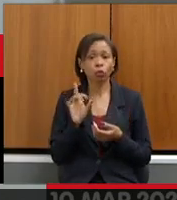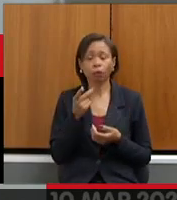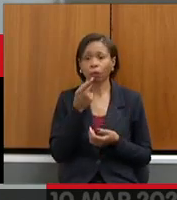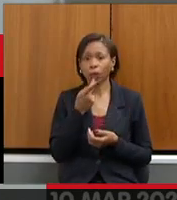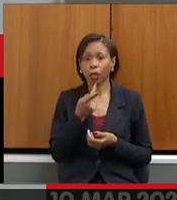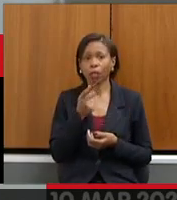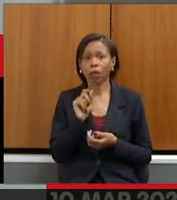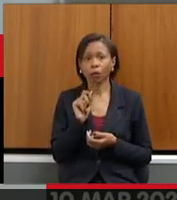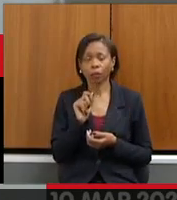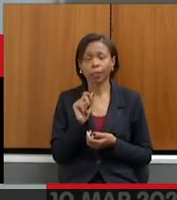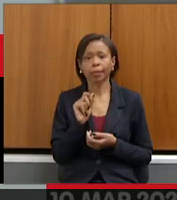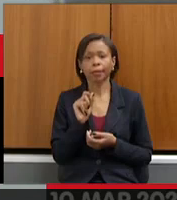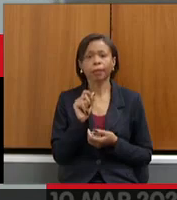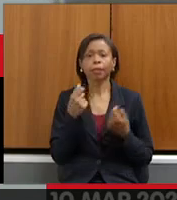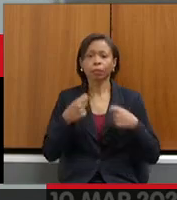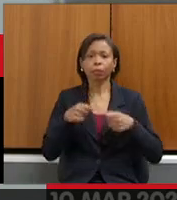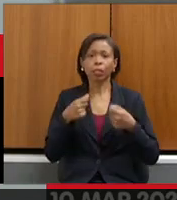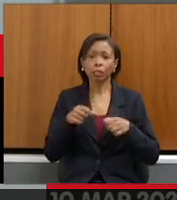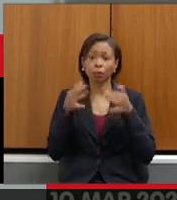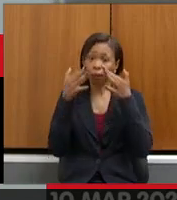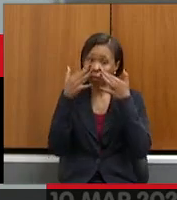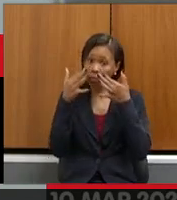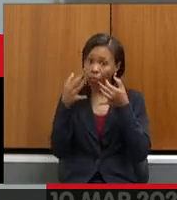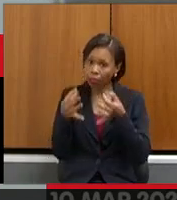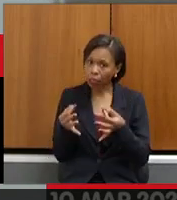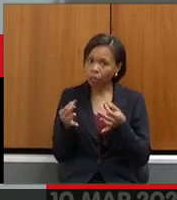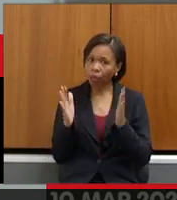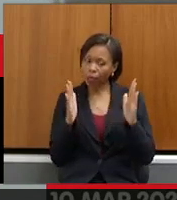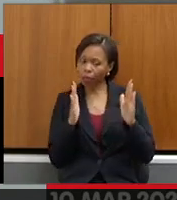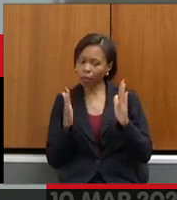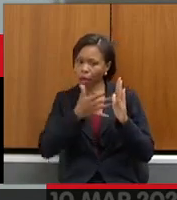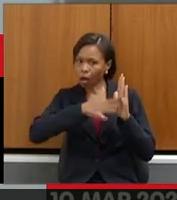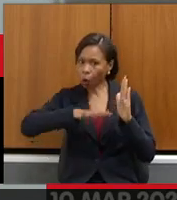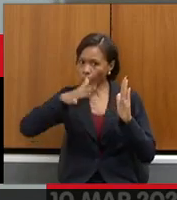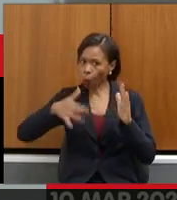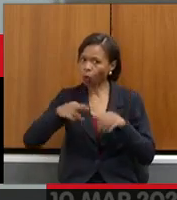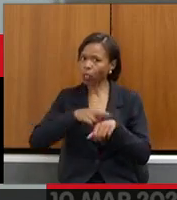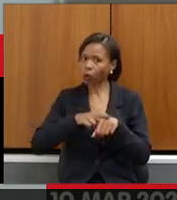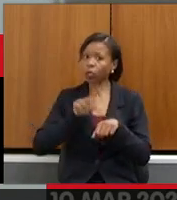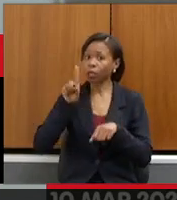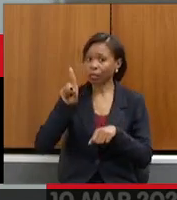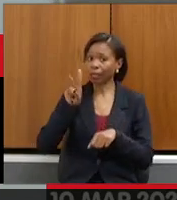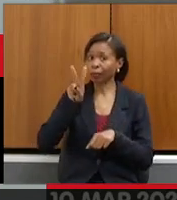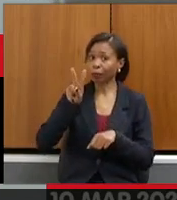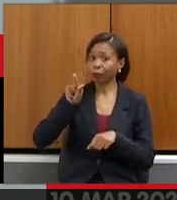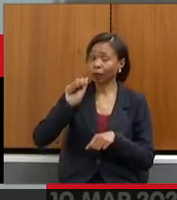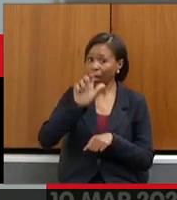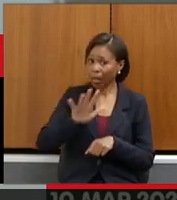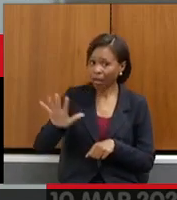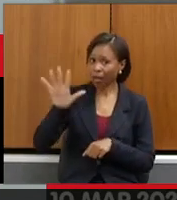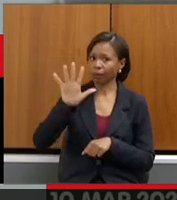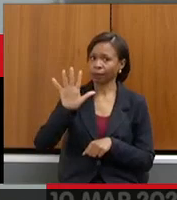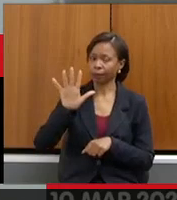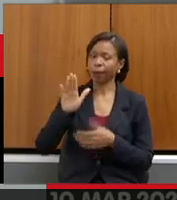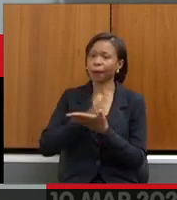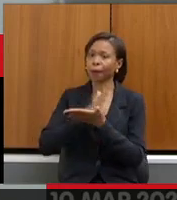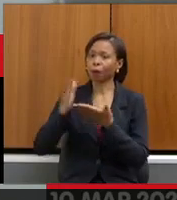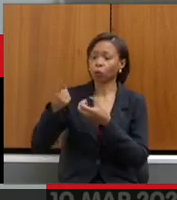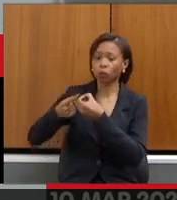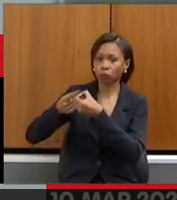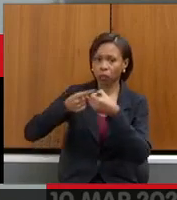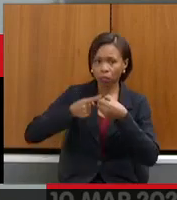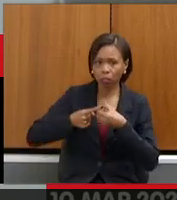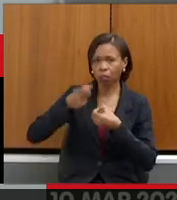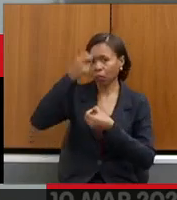essa atenção na questão da onda roxa no Vale do Aço tem alguns municípios e prefeitos